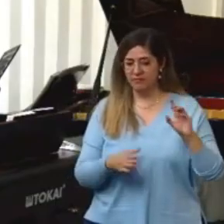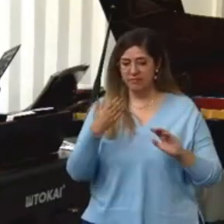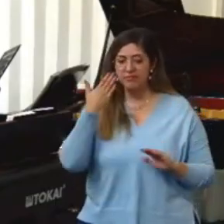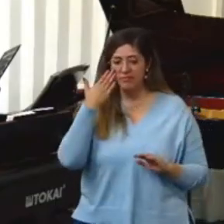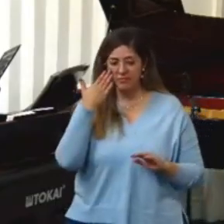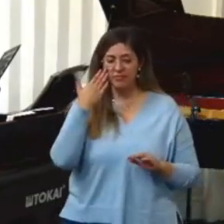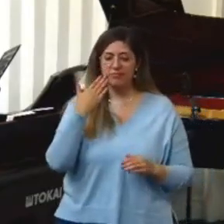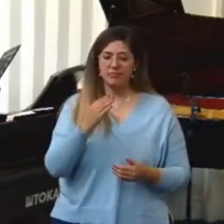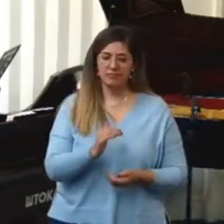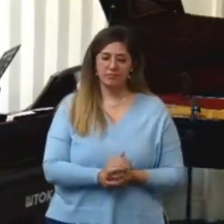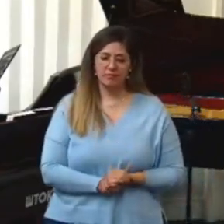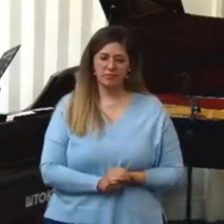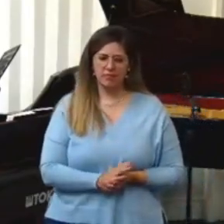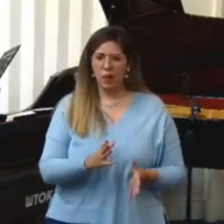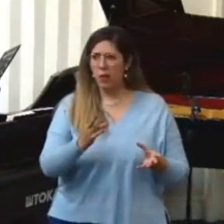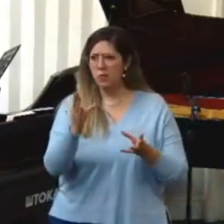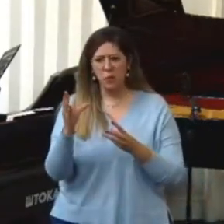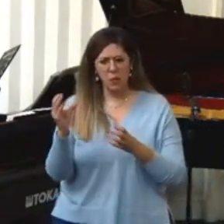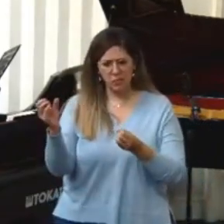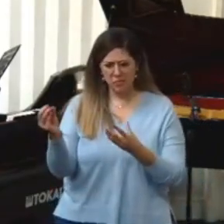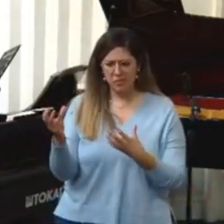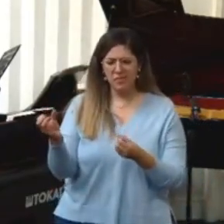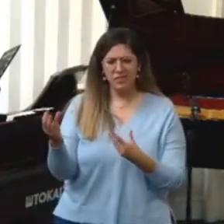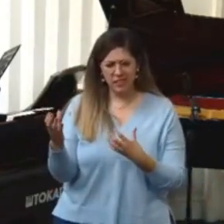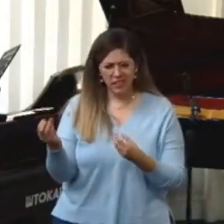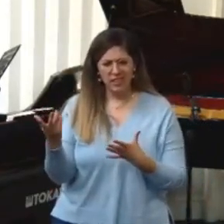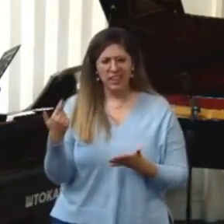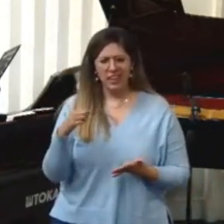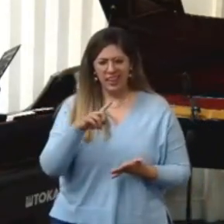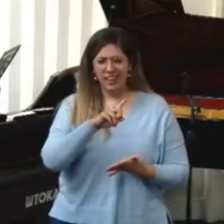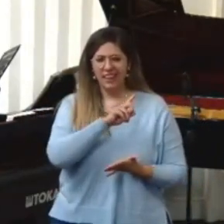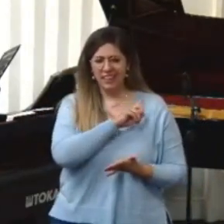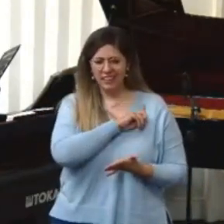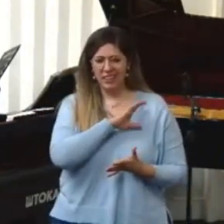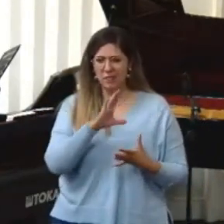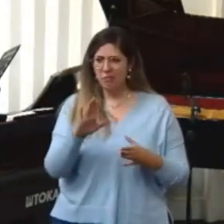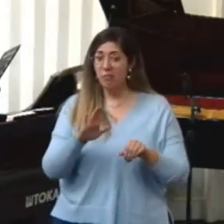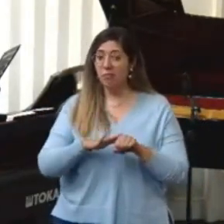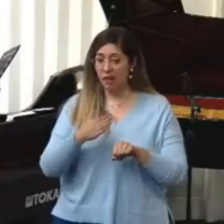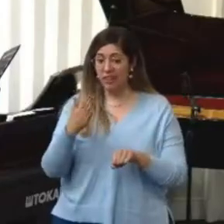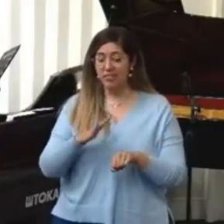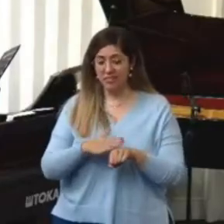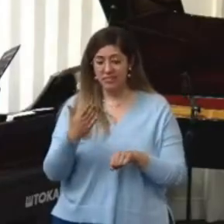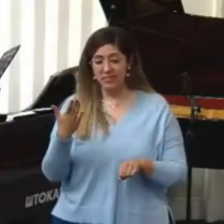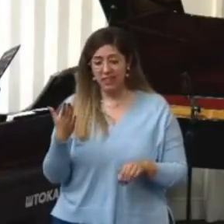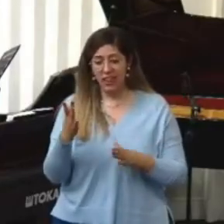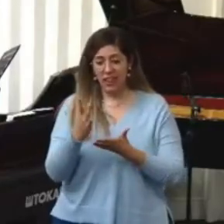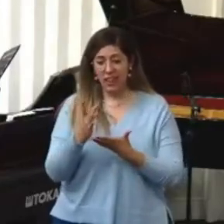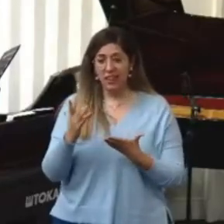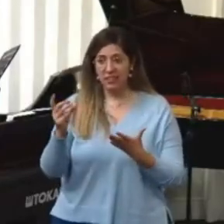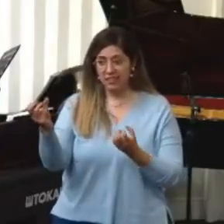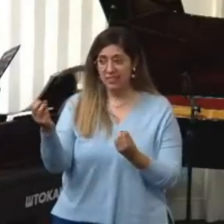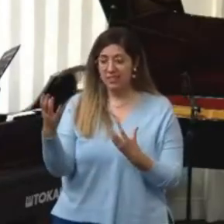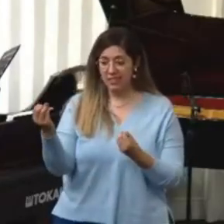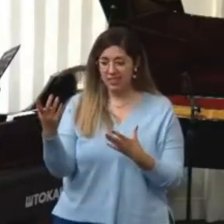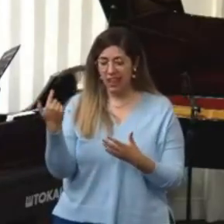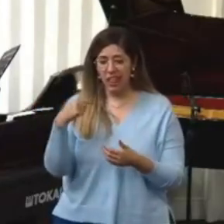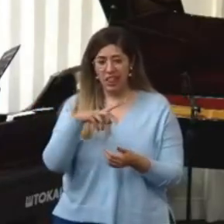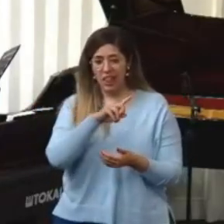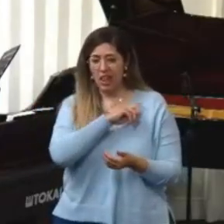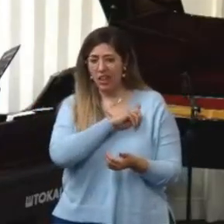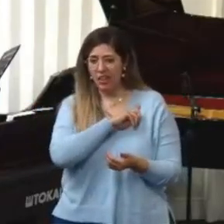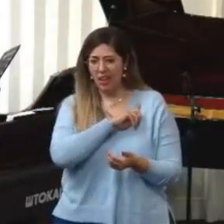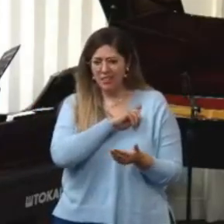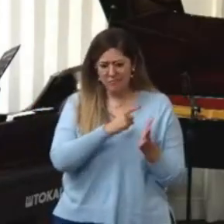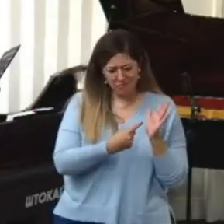Nós temos muitas instruções bíblicas, meus irmãos, para fazermos de tudo para que o nosso Deus não seja zombado através da